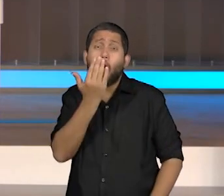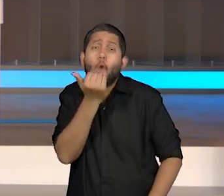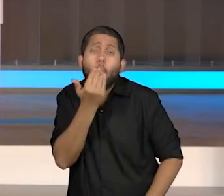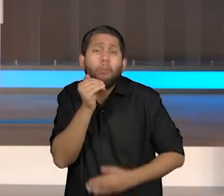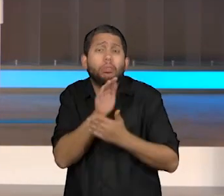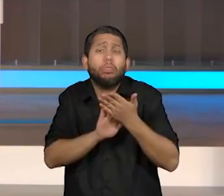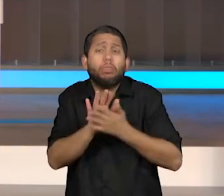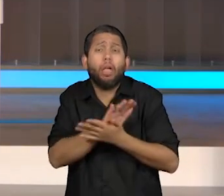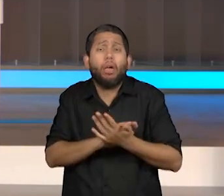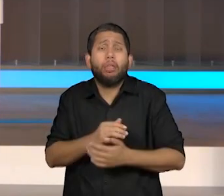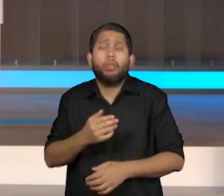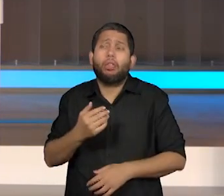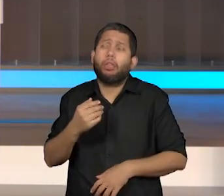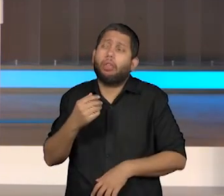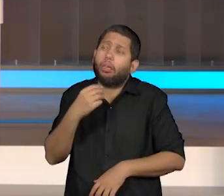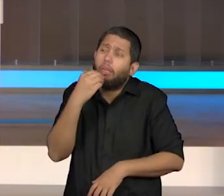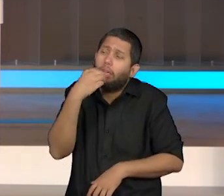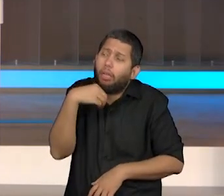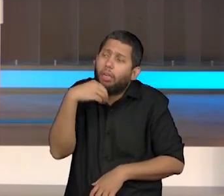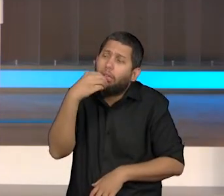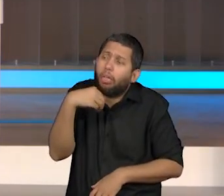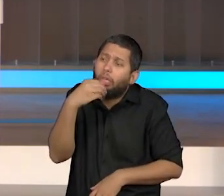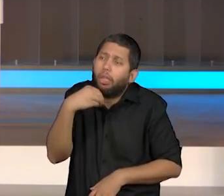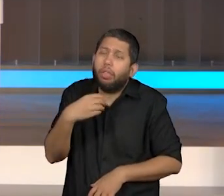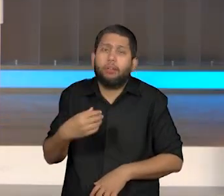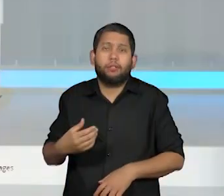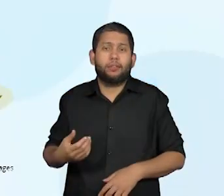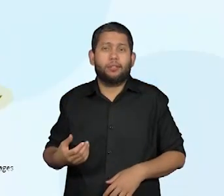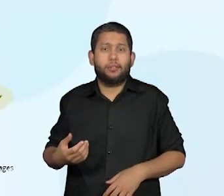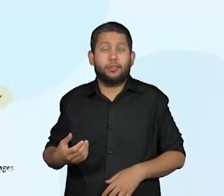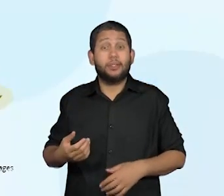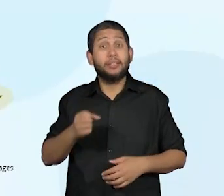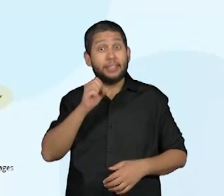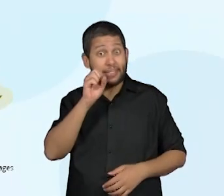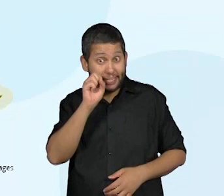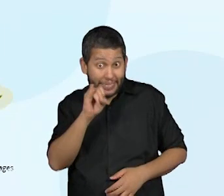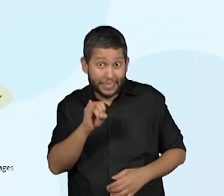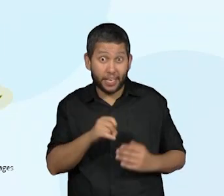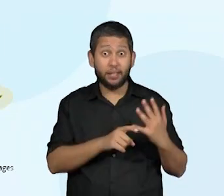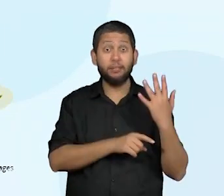próprio alimento num processo chamado de